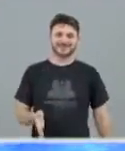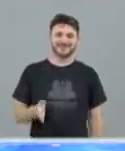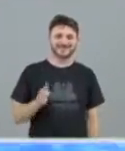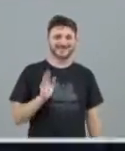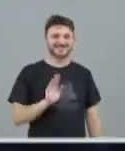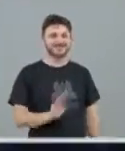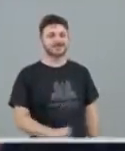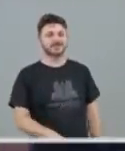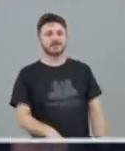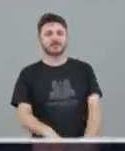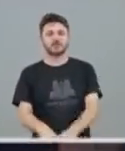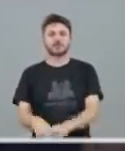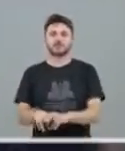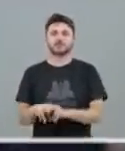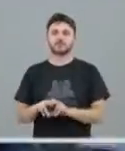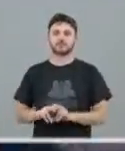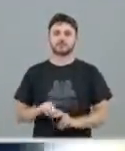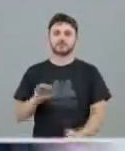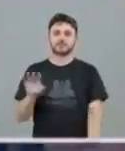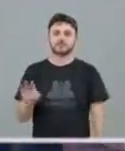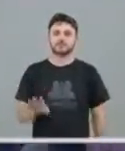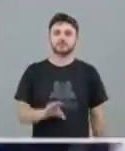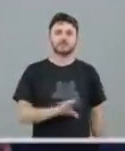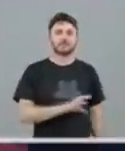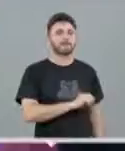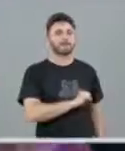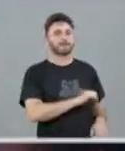vai. Por isso,